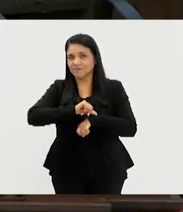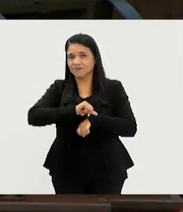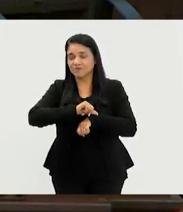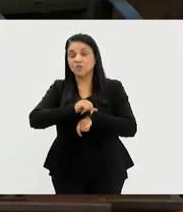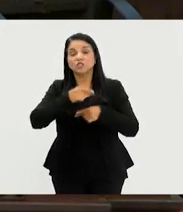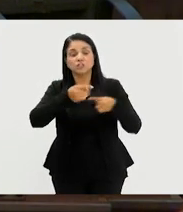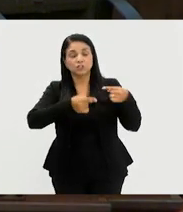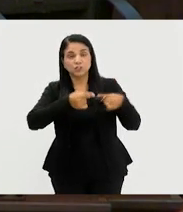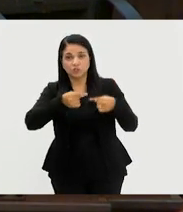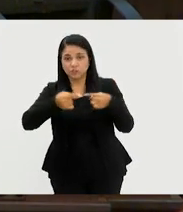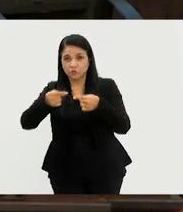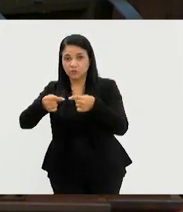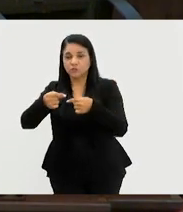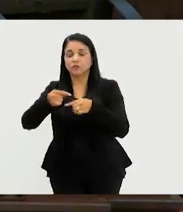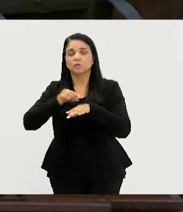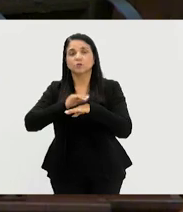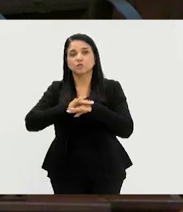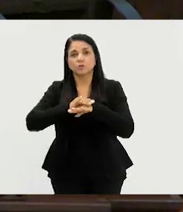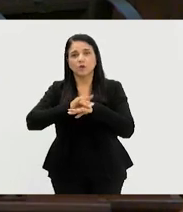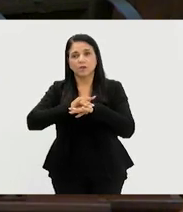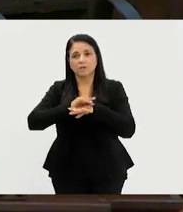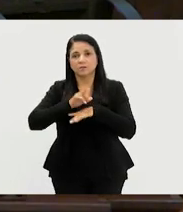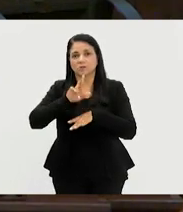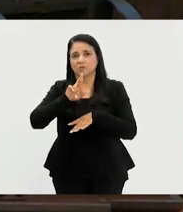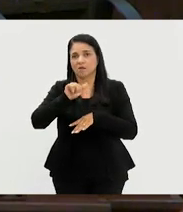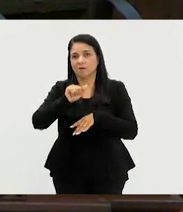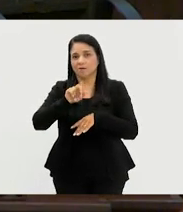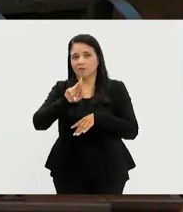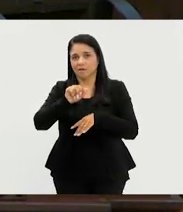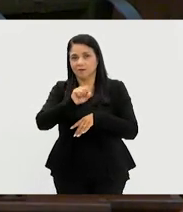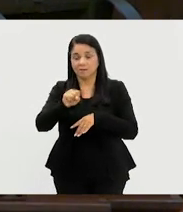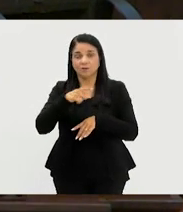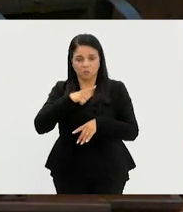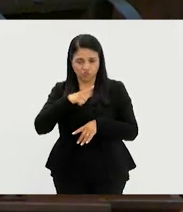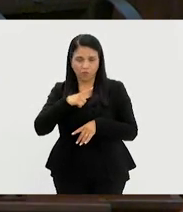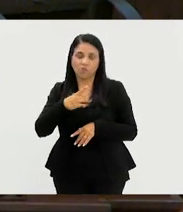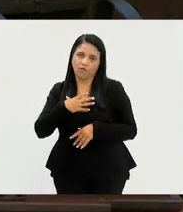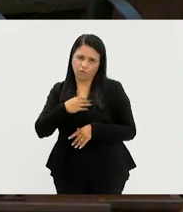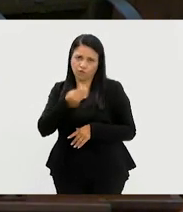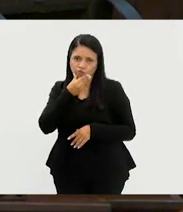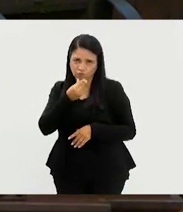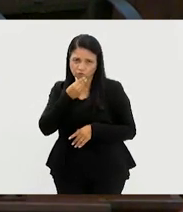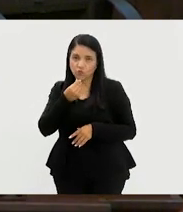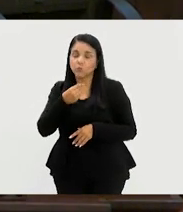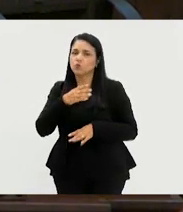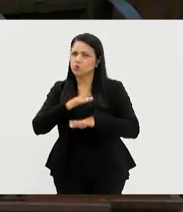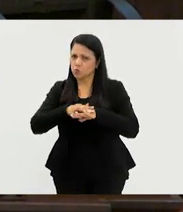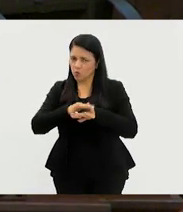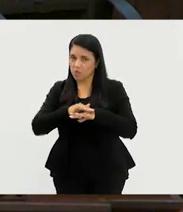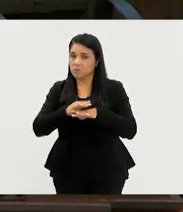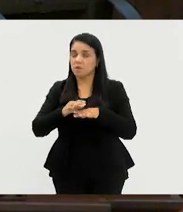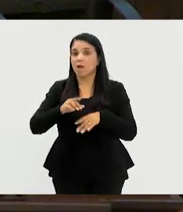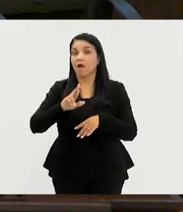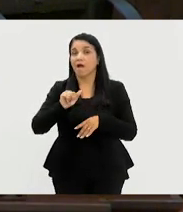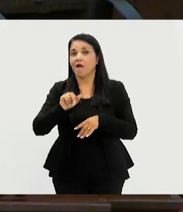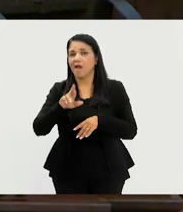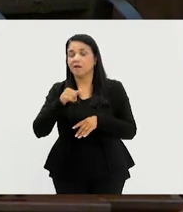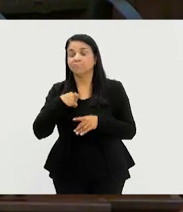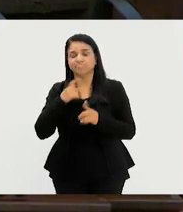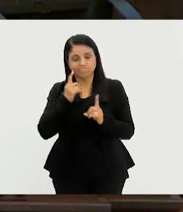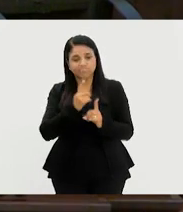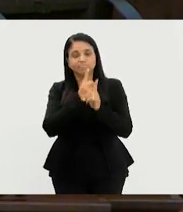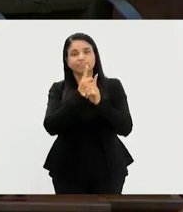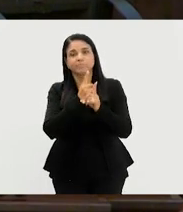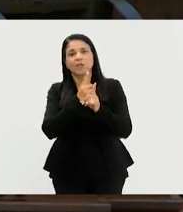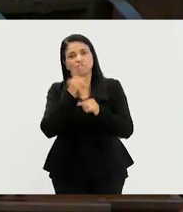sobre a questão das doenças raras. E eu tenho um filho que tem uma doença raríssima, eu sei o que é isso, às vezes diagnosticar é muito difícil,